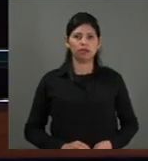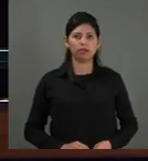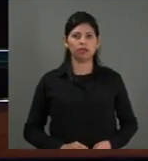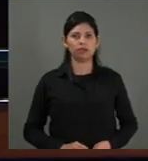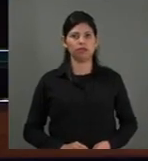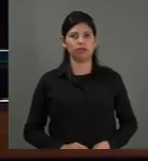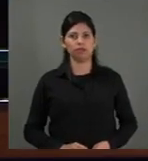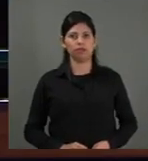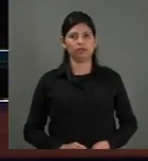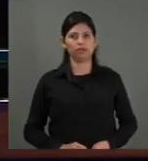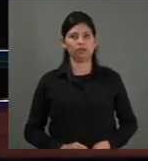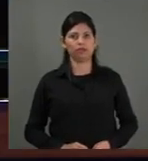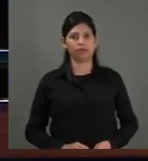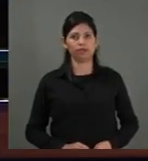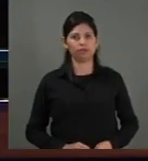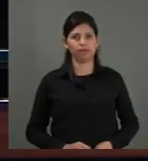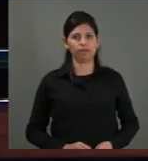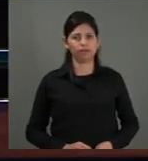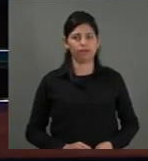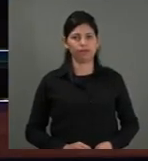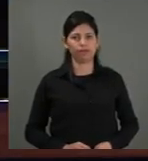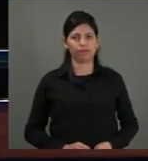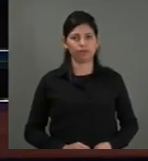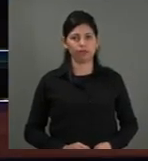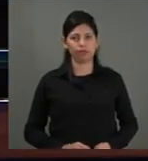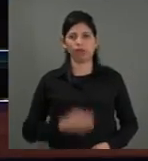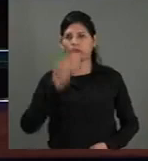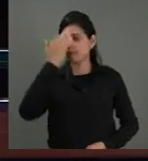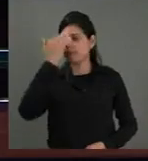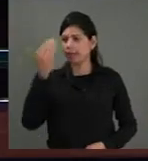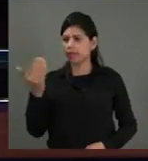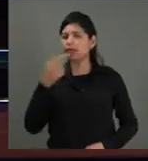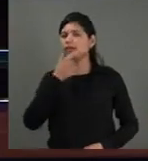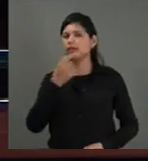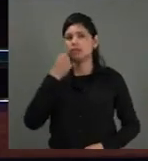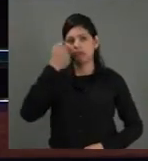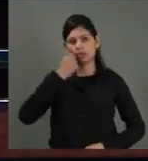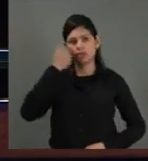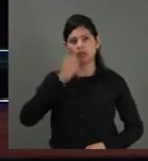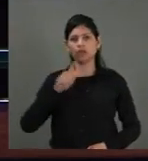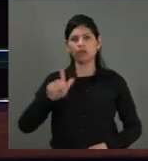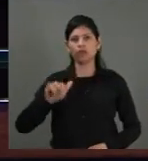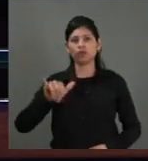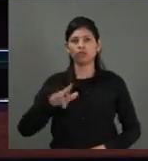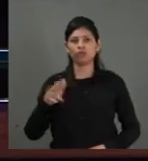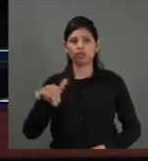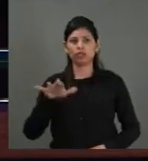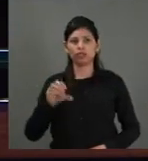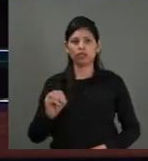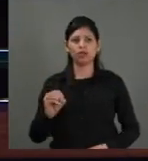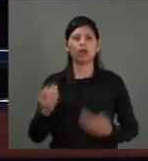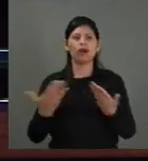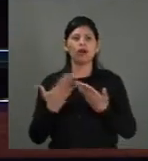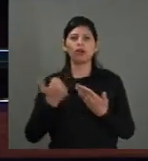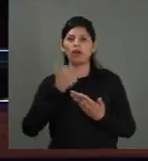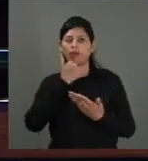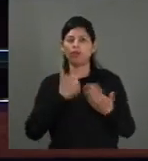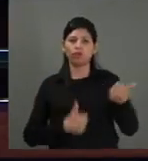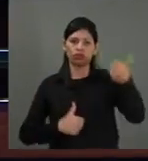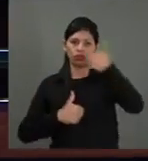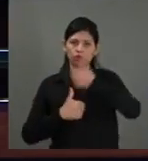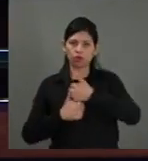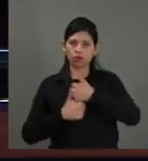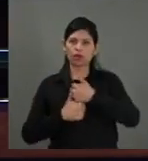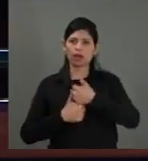Obrigado, senador Eduardo Girão. Eu passo a condução dos trabalhos ao